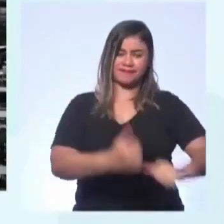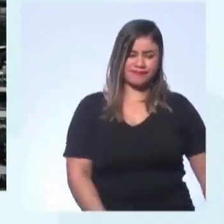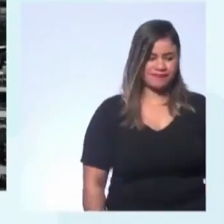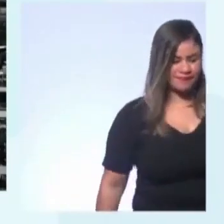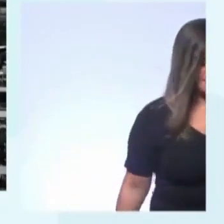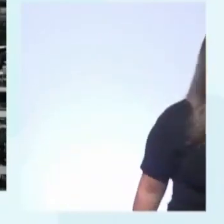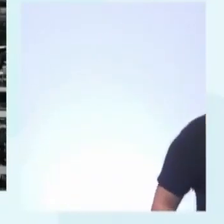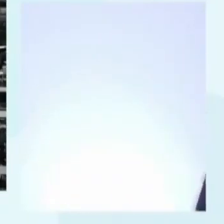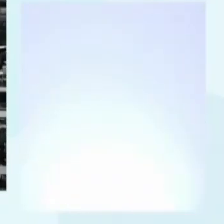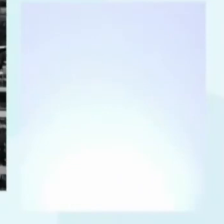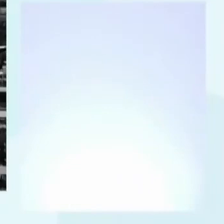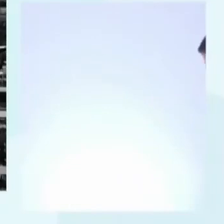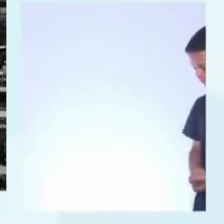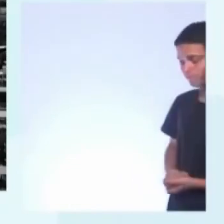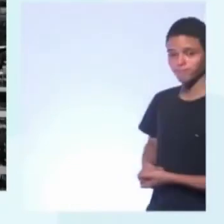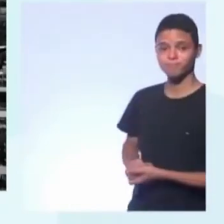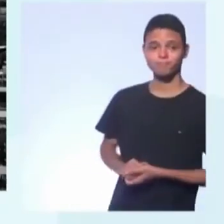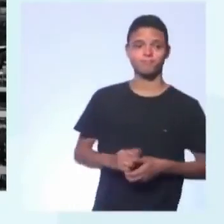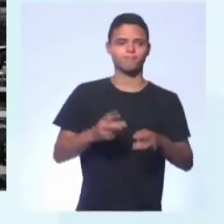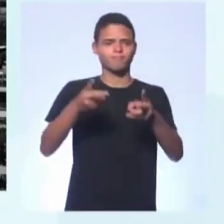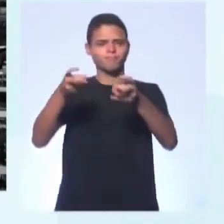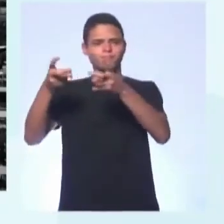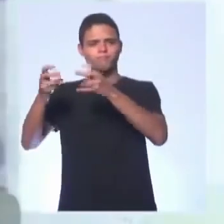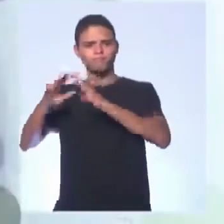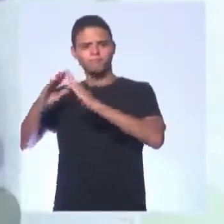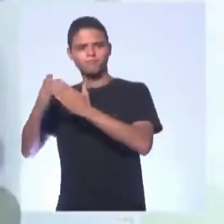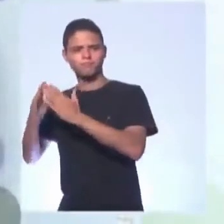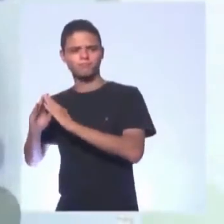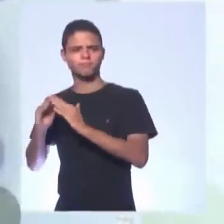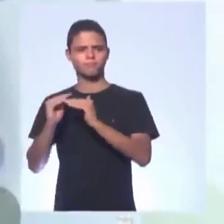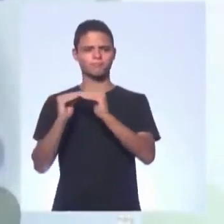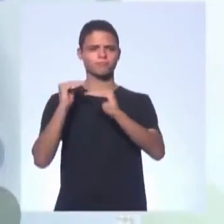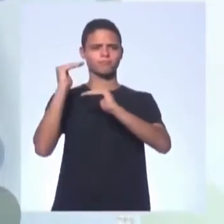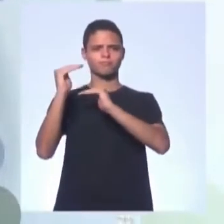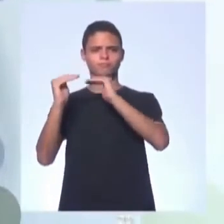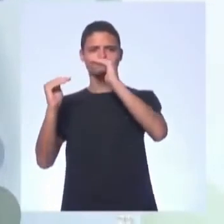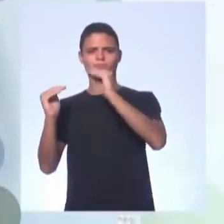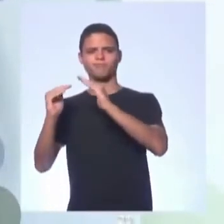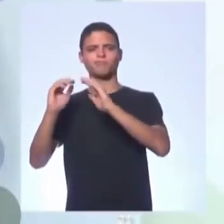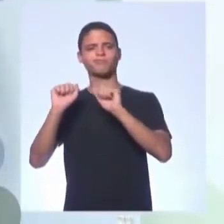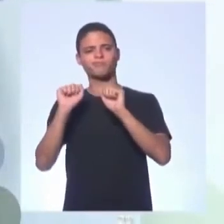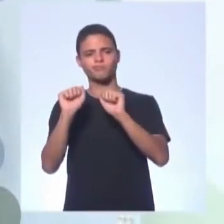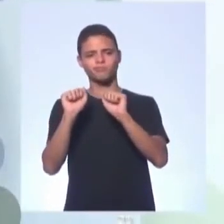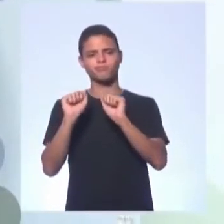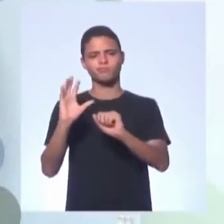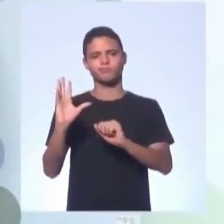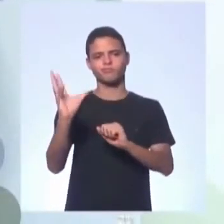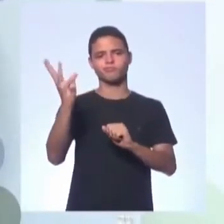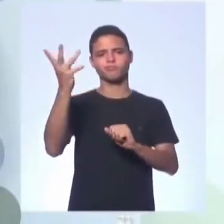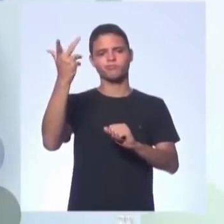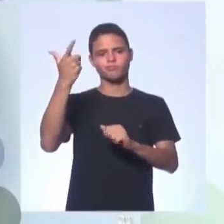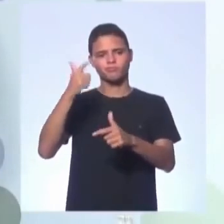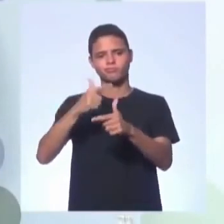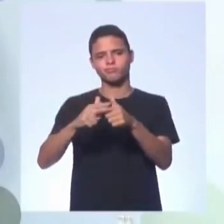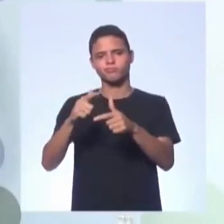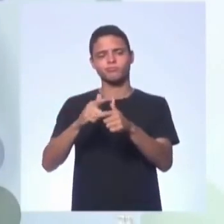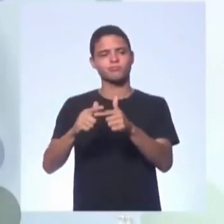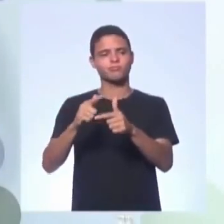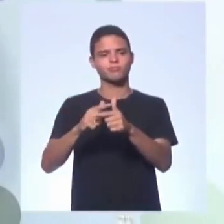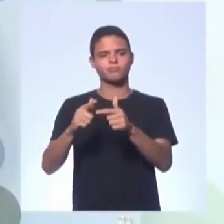observa casas, né, amontoadas, né, uma em cima da outra, o que pode gerar também um problema, né,